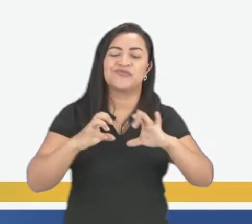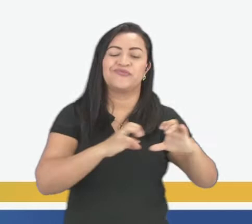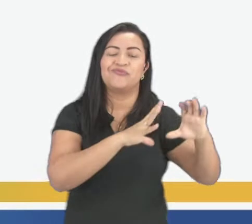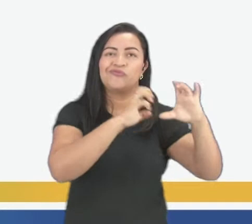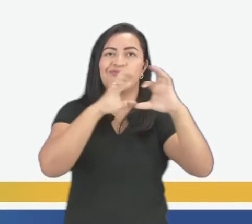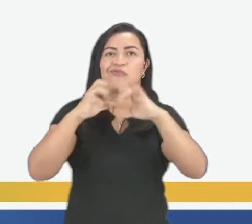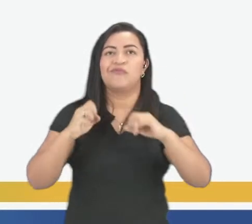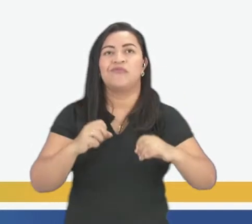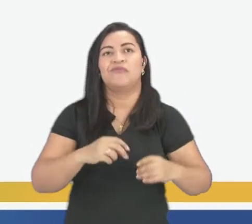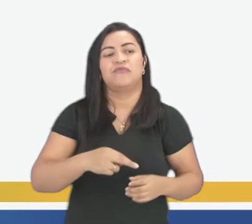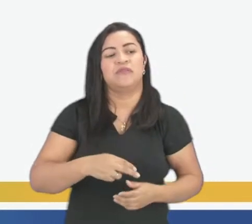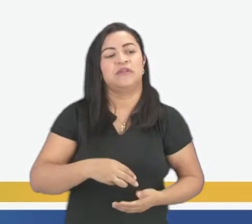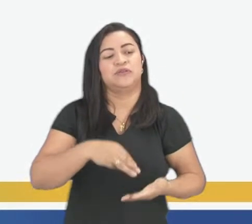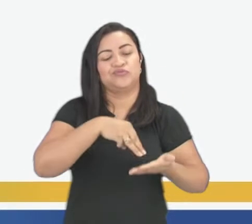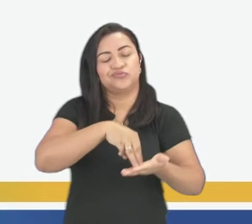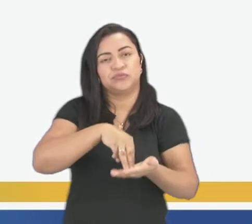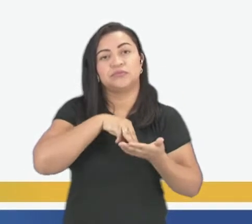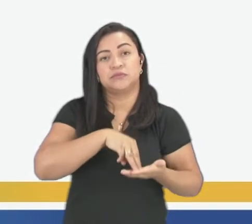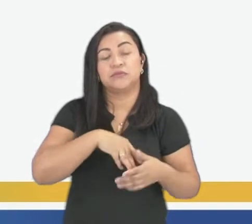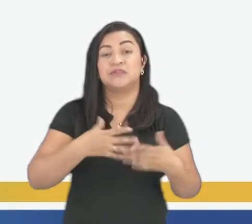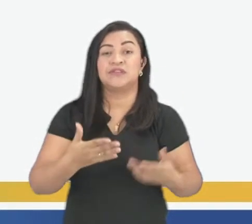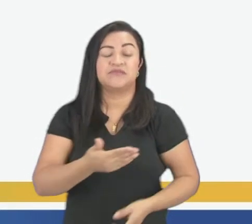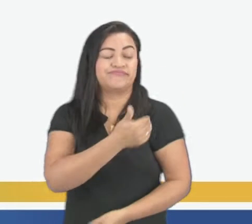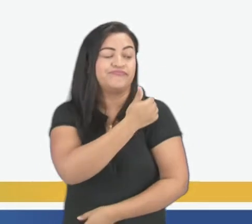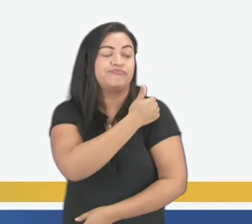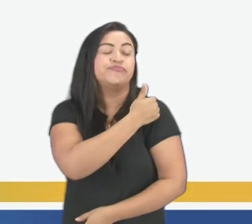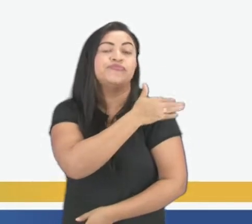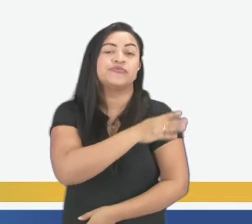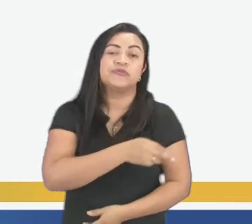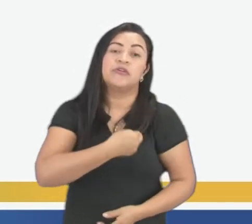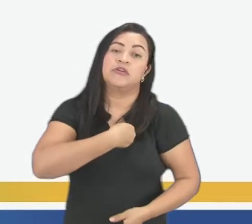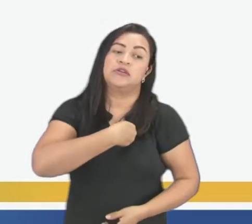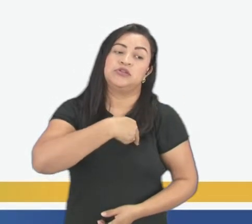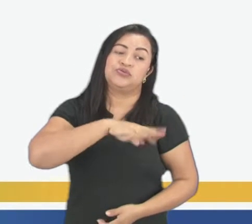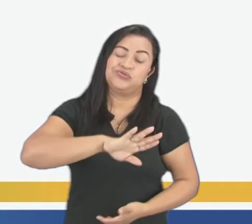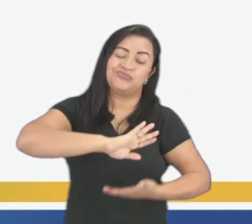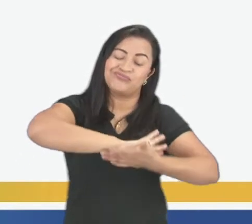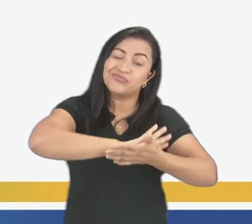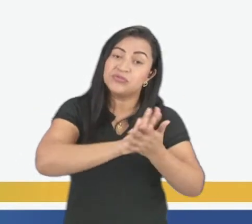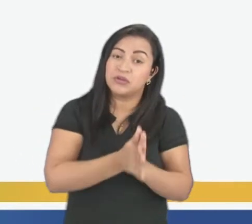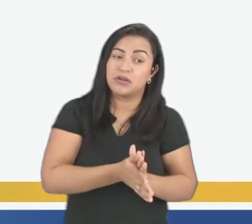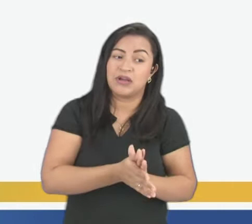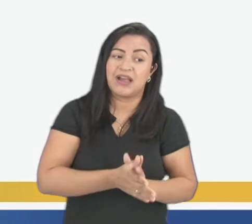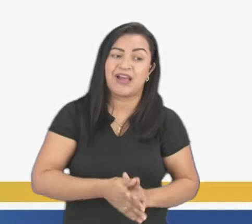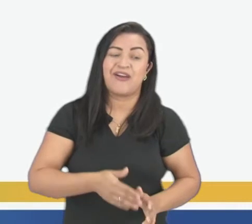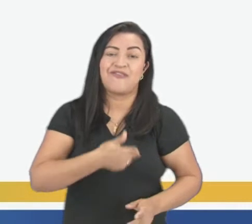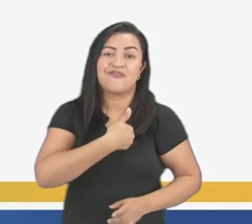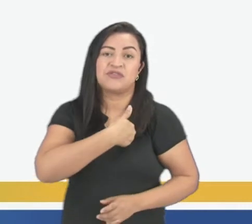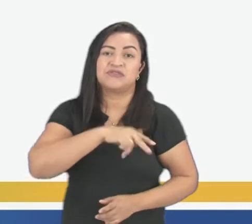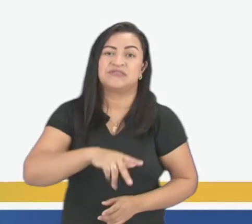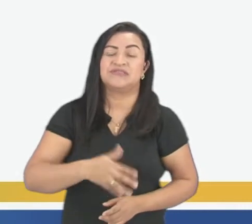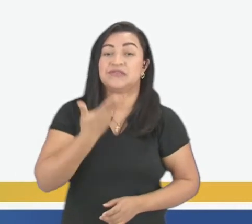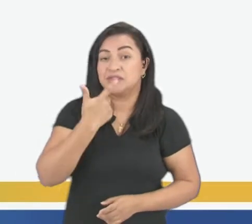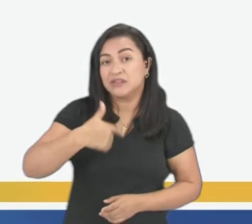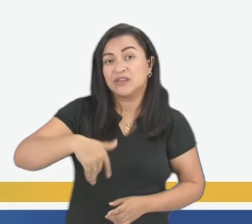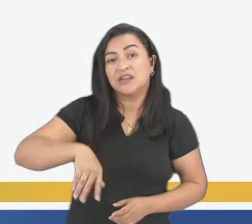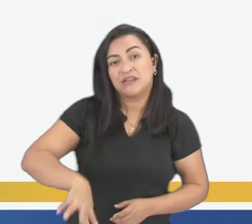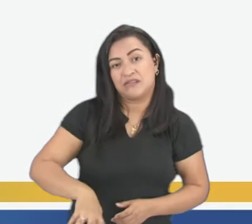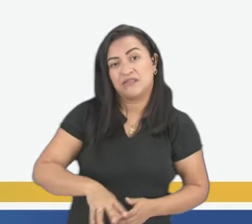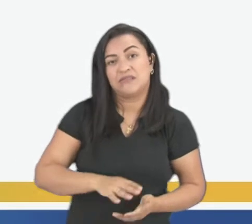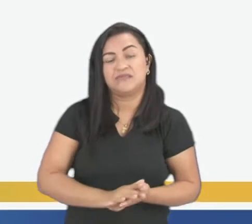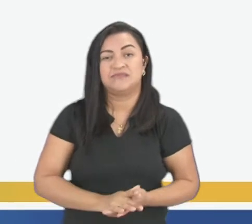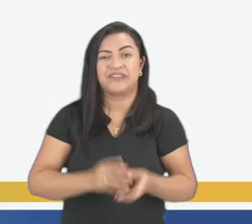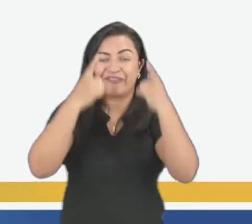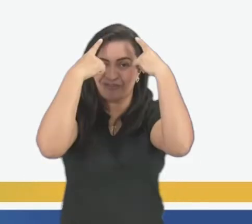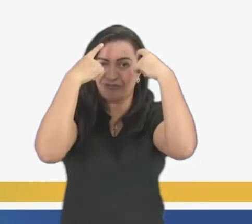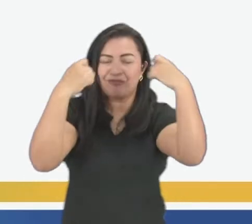Então, nós vamos ter intolerância religiosa, violação dos direitos da criança, violação doméstica e